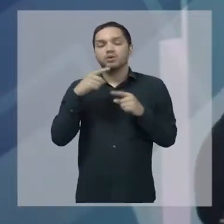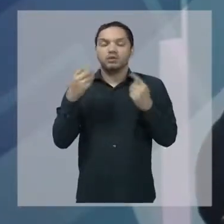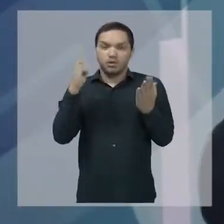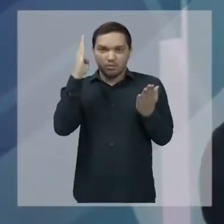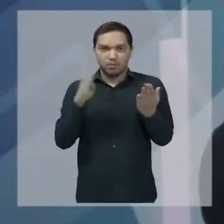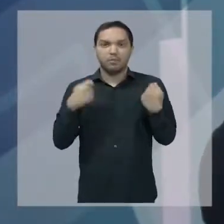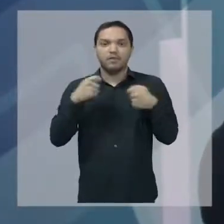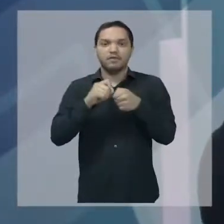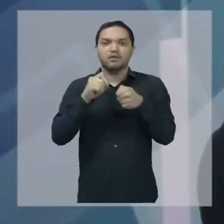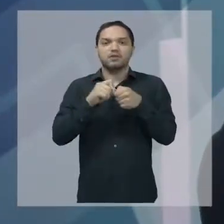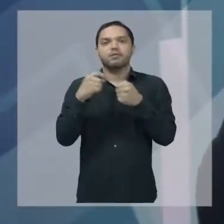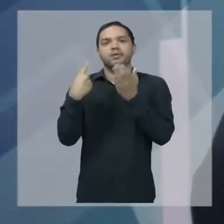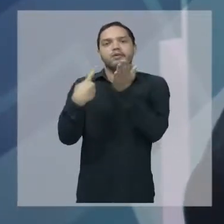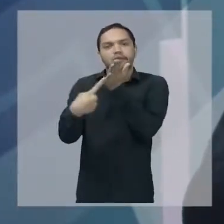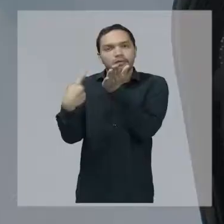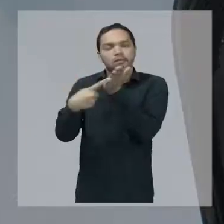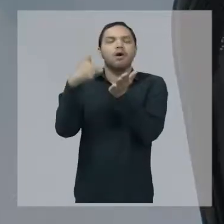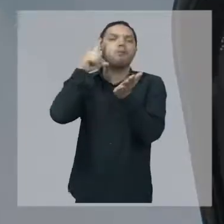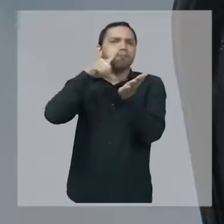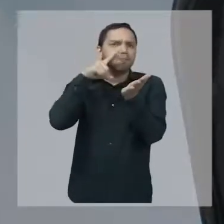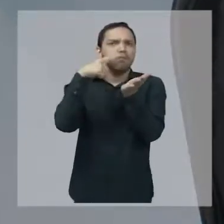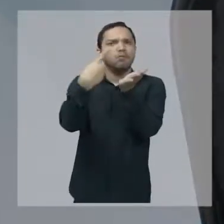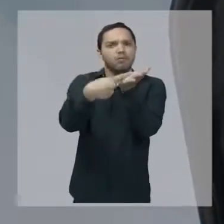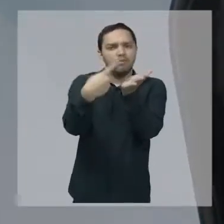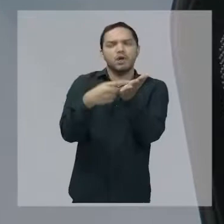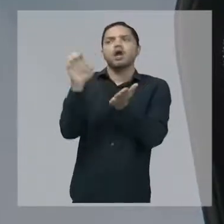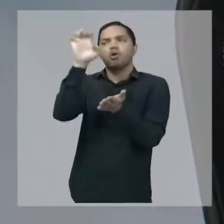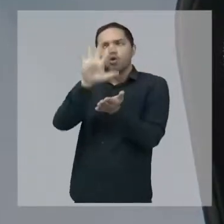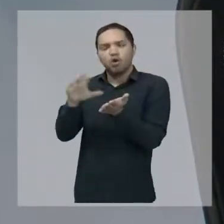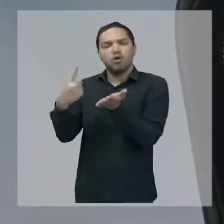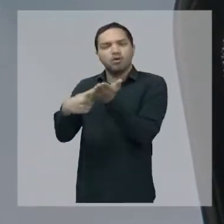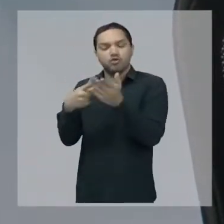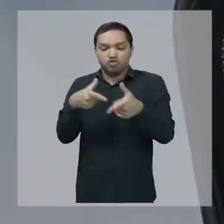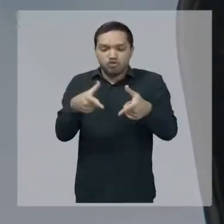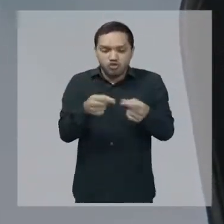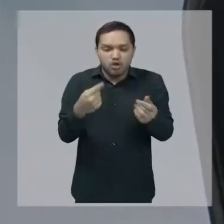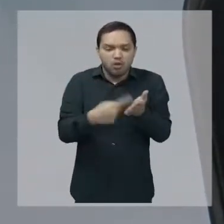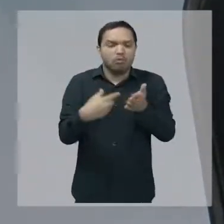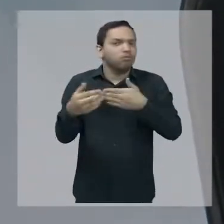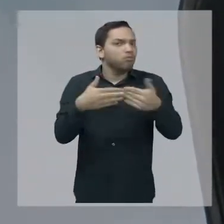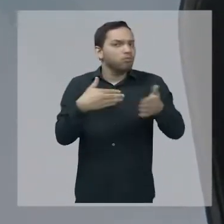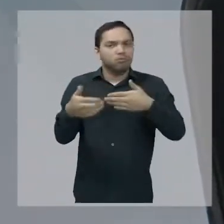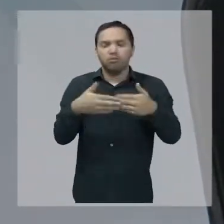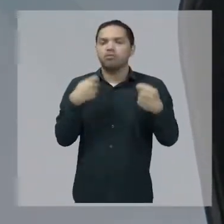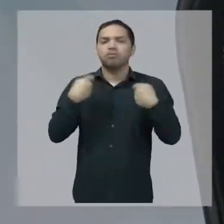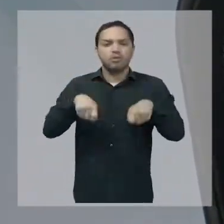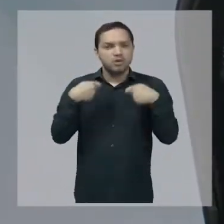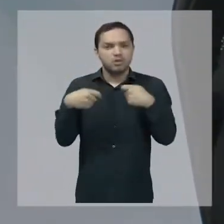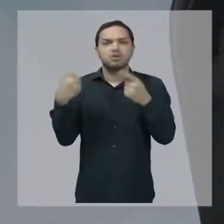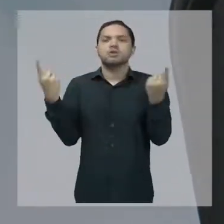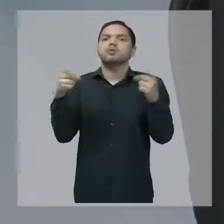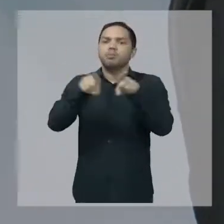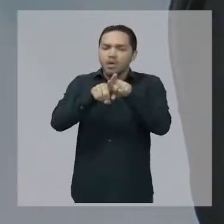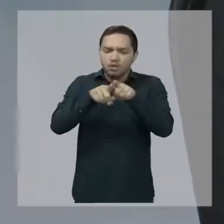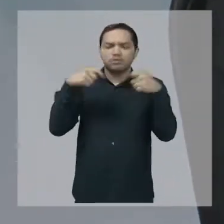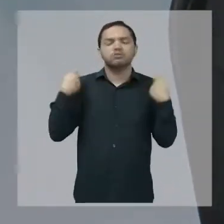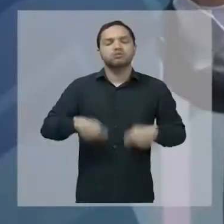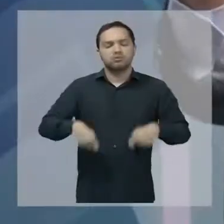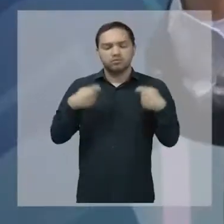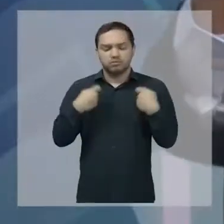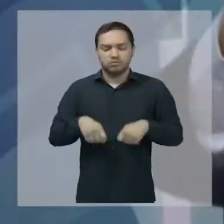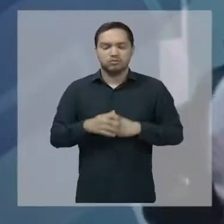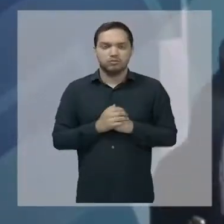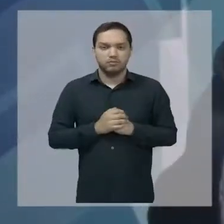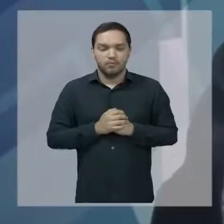sai. Então, o Brasil tem que fazer acordo mesmo com os Estados Unidos, com a Europa, com o Japão, com quem quer que seja, entrar na parceria. Sim, mas aí